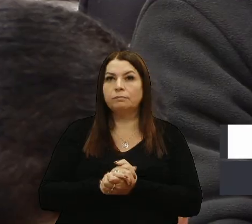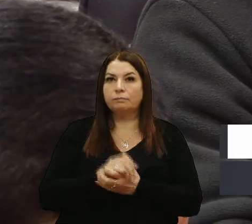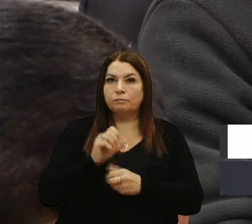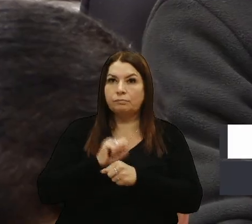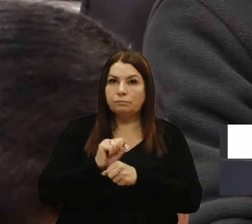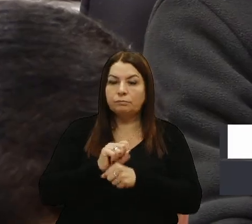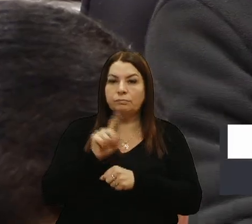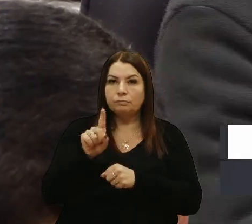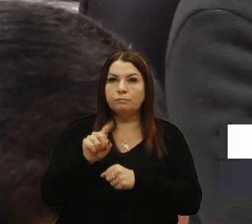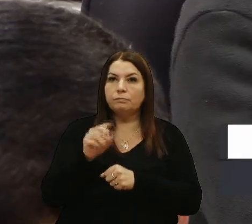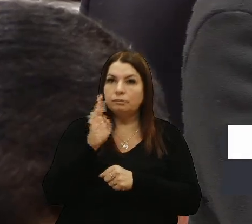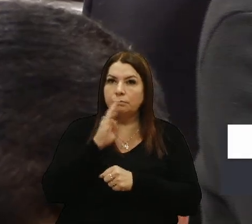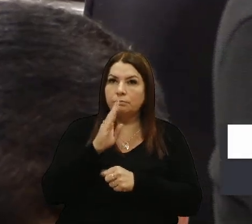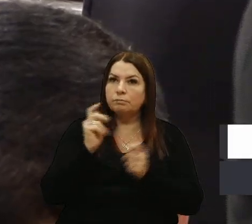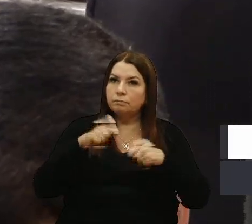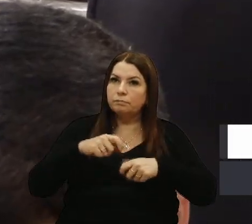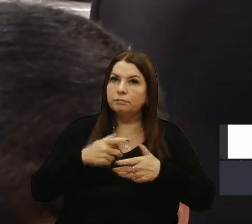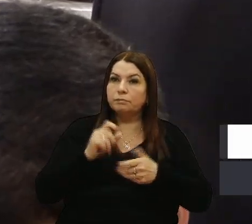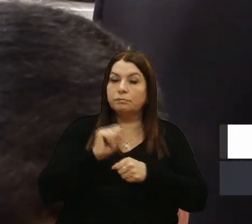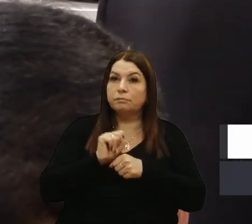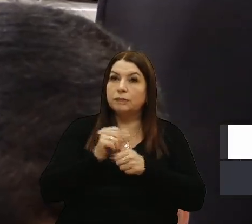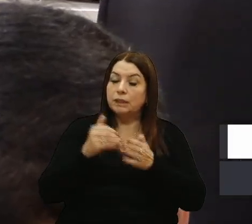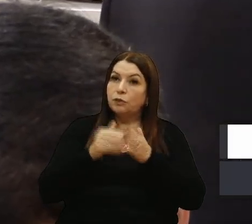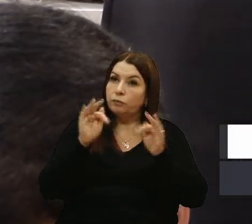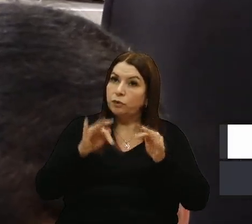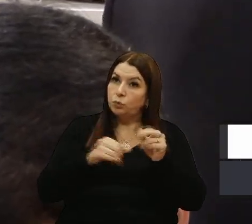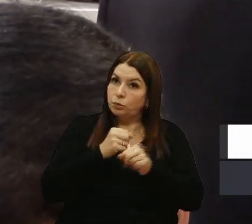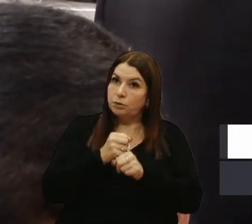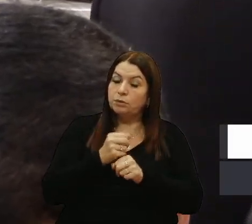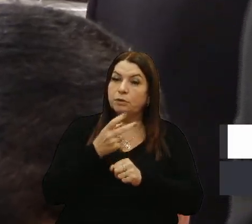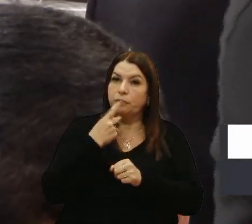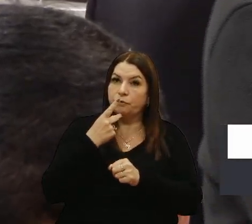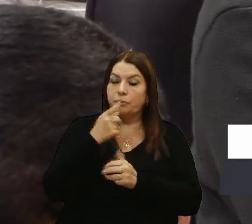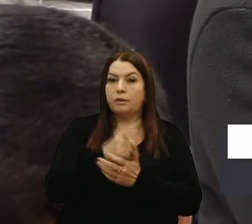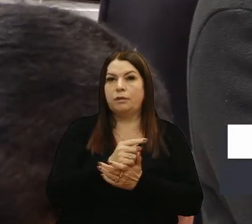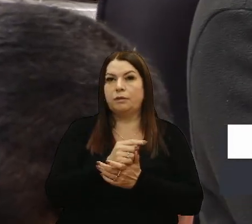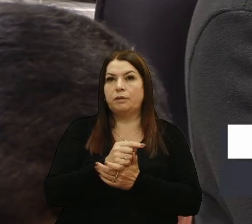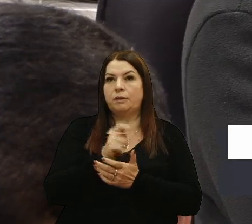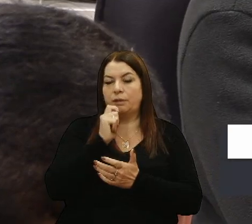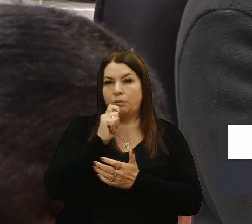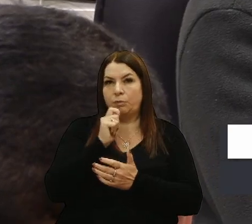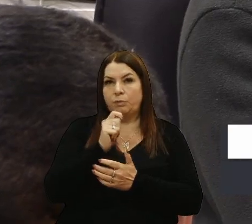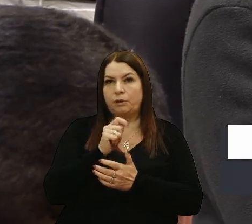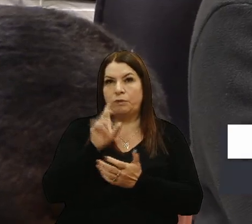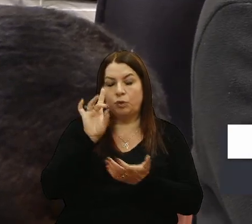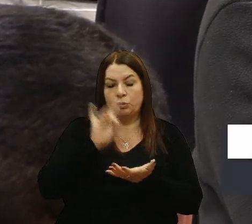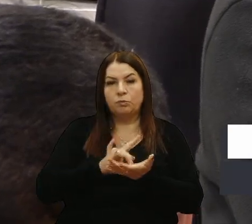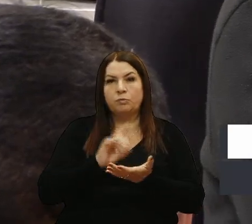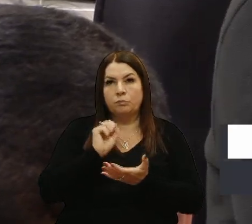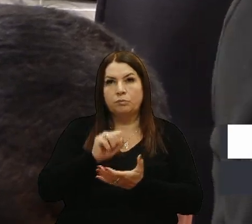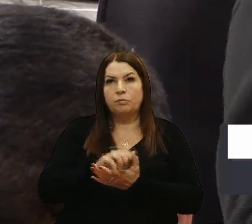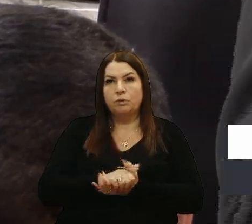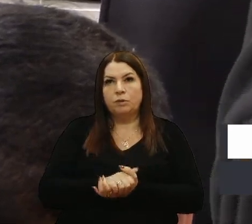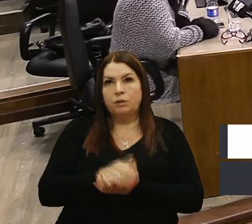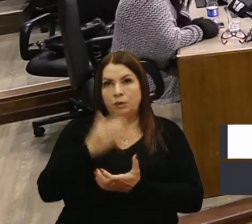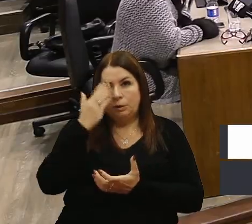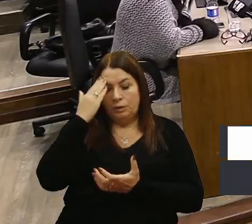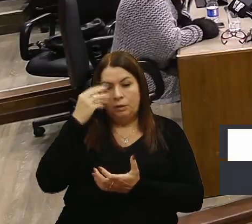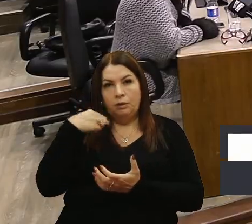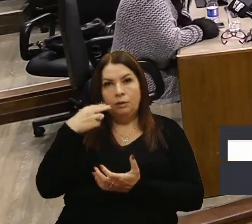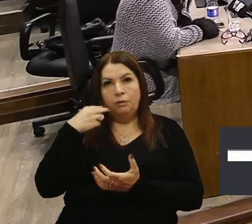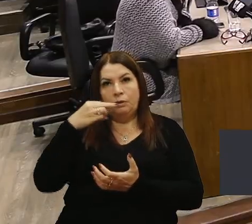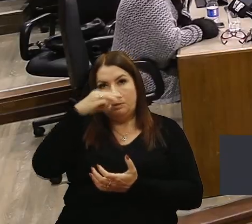esperamos estar aí em breve e espero até o final do ano que a fala da repórter venha se concretizar, sim. Obrigado,